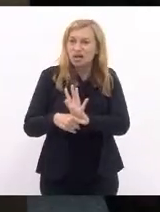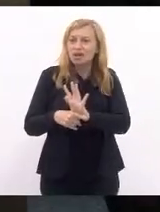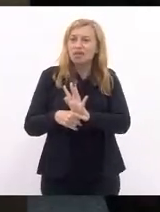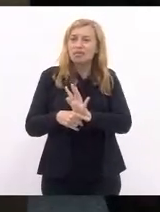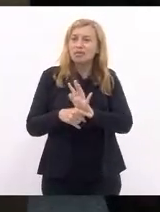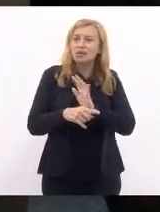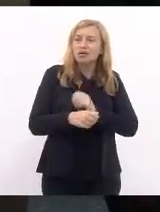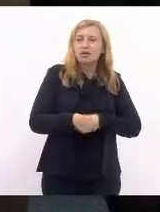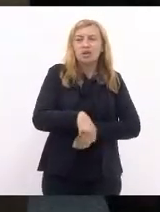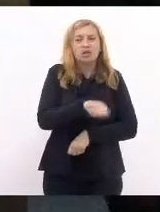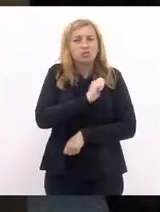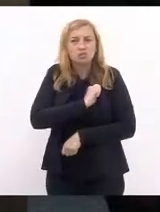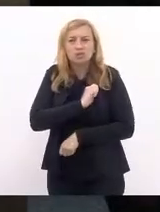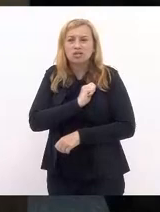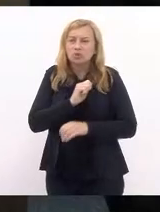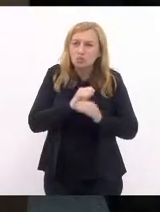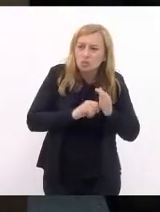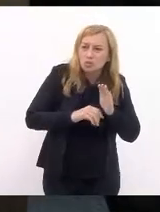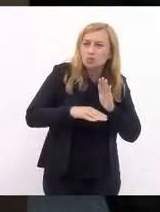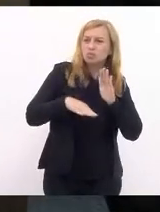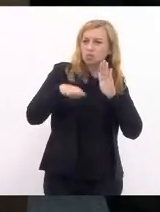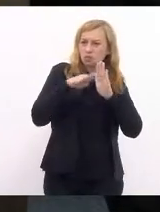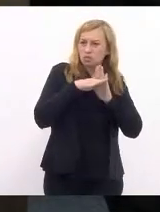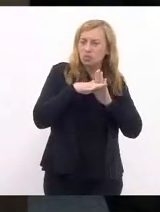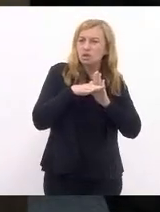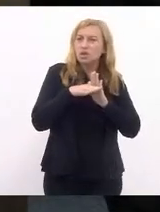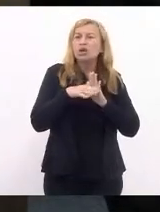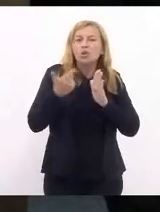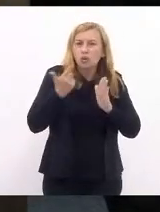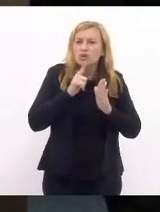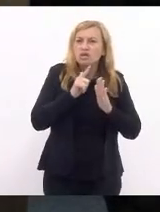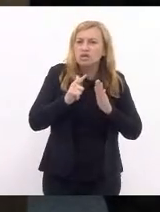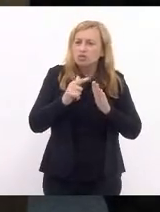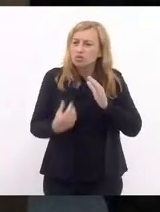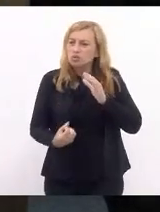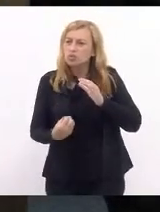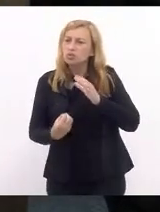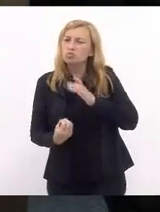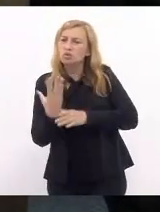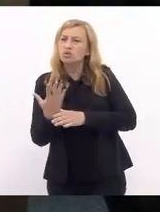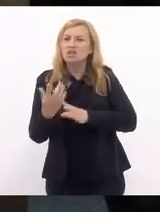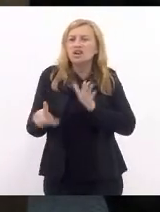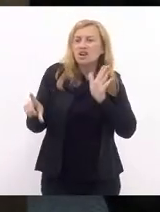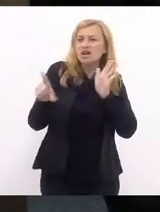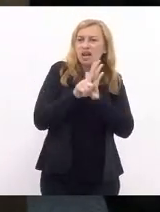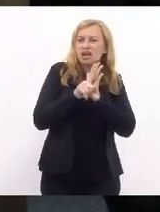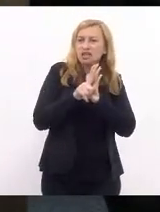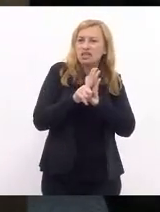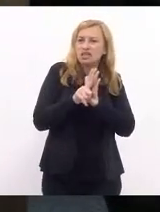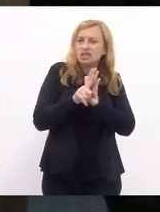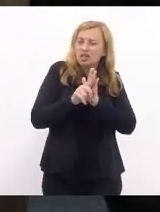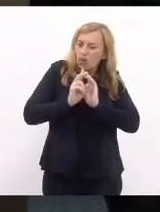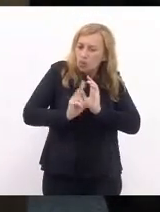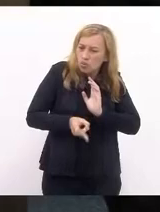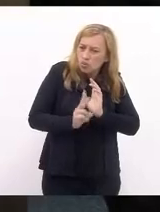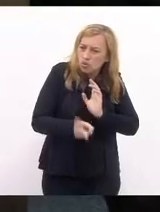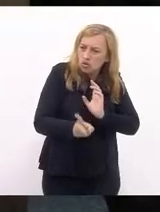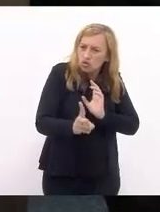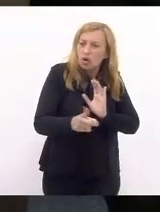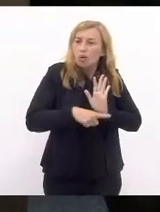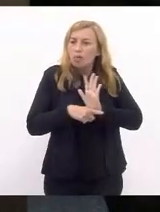para que a receita do Estado aumentasse quanto conseguimos produzir as relações continuadas